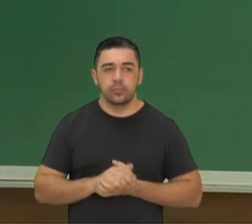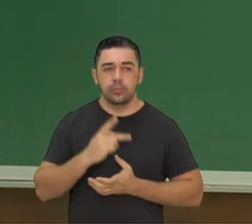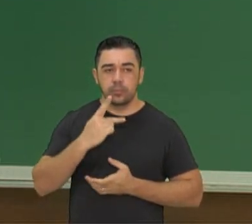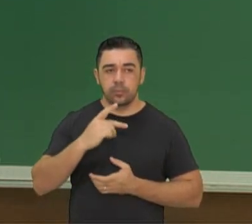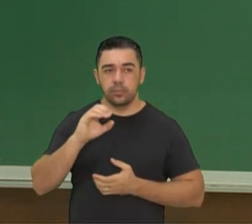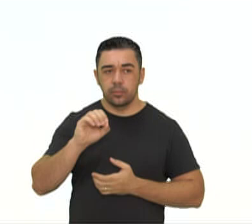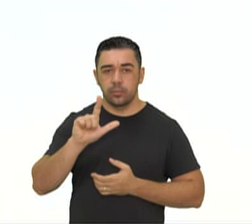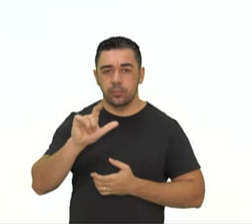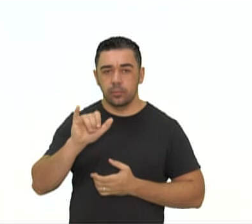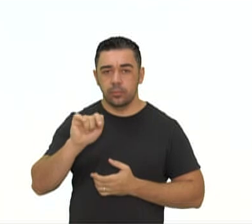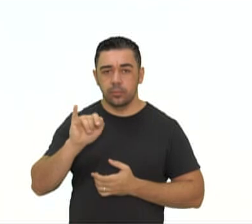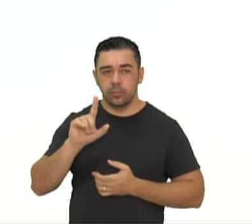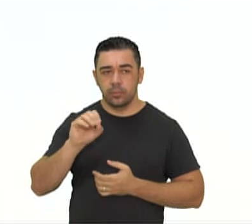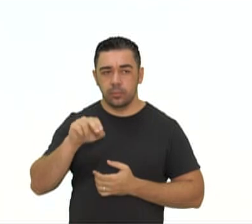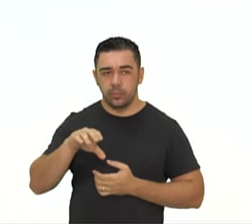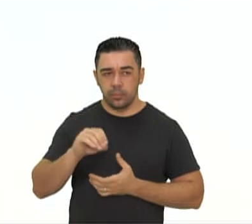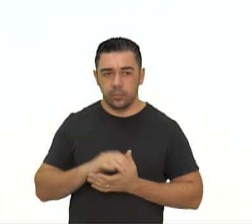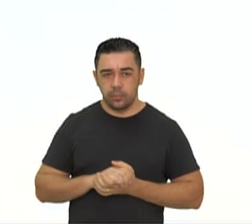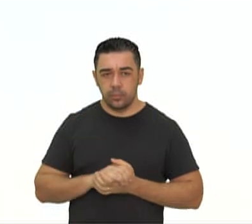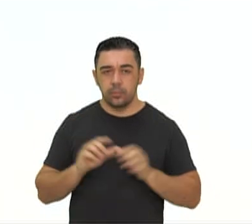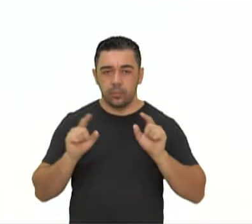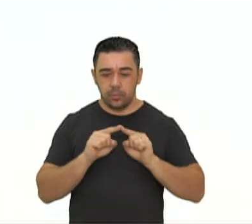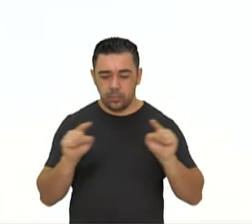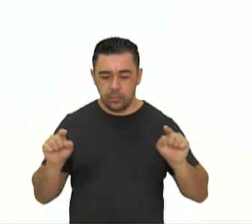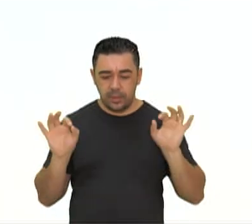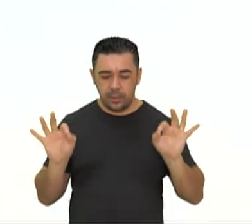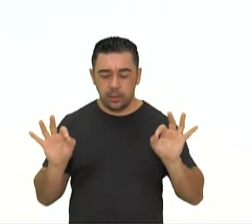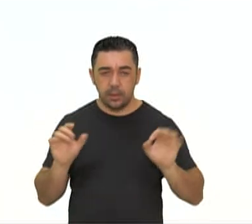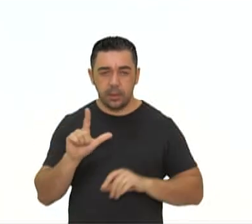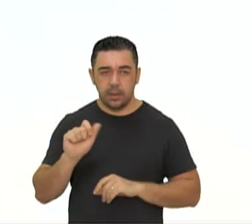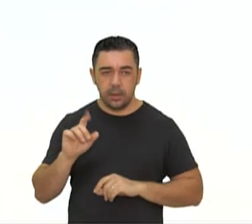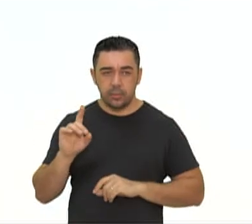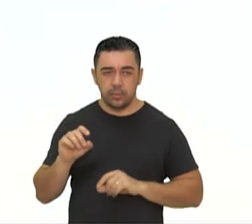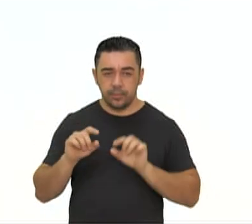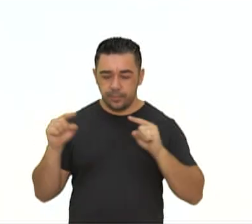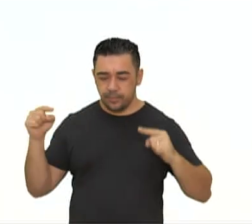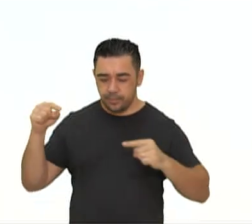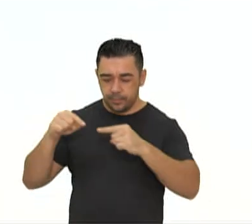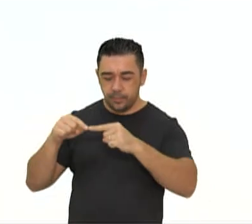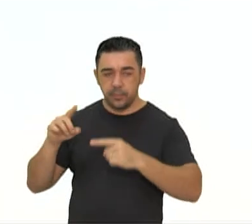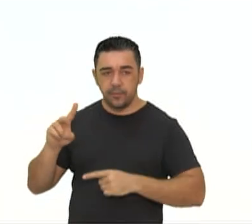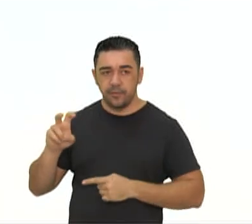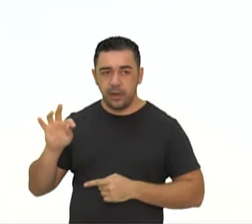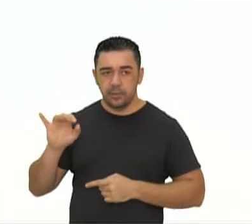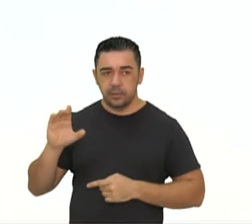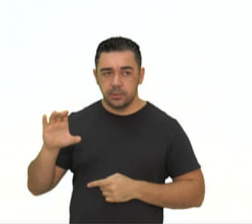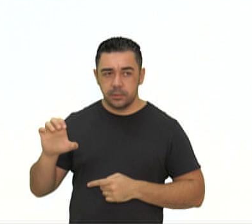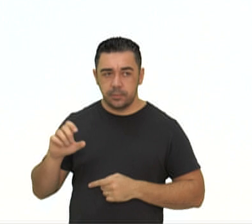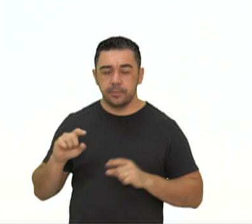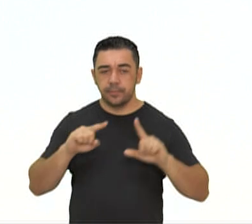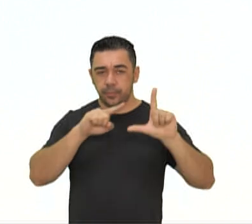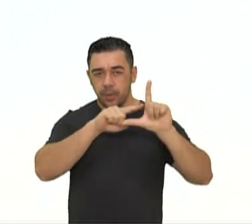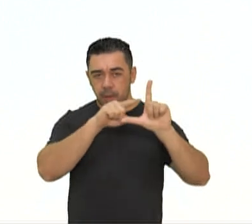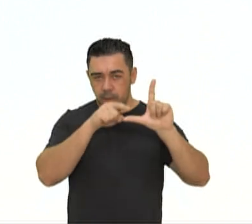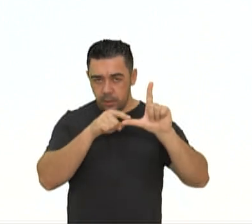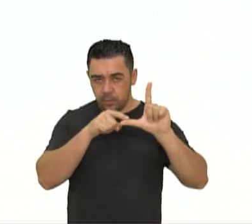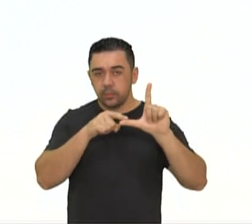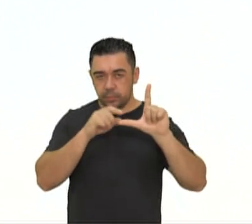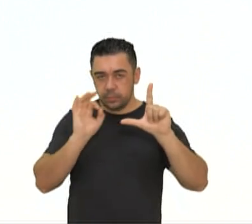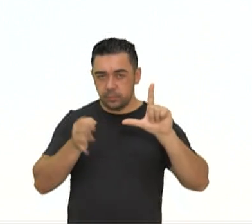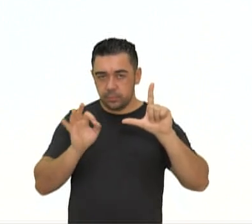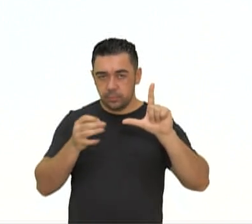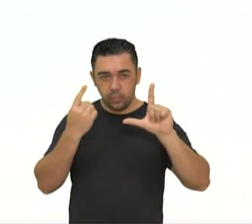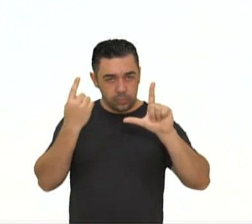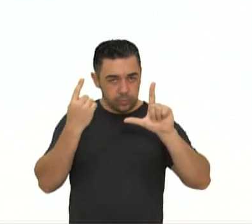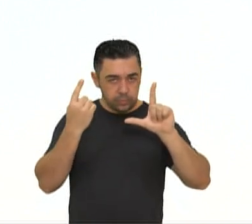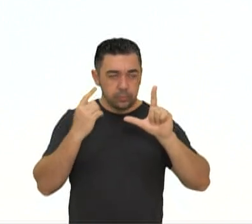Então aqui eu tenho um polígono, o lado, o vértice, um dos ângulos, certo? Eu desenhei